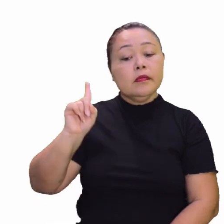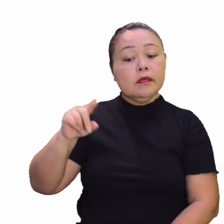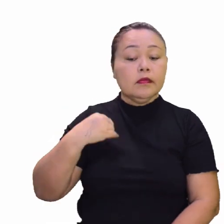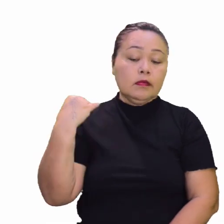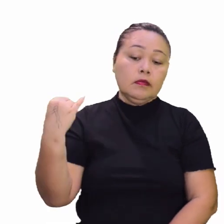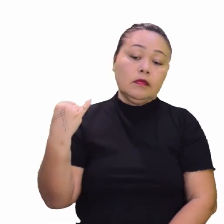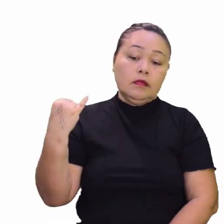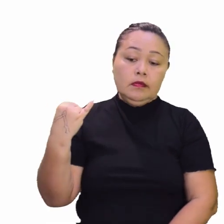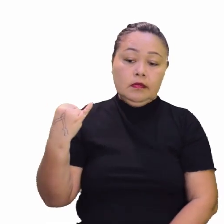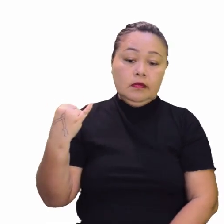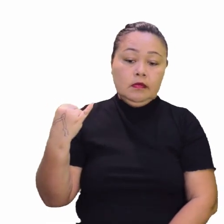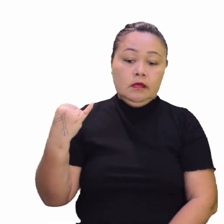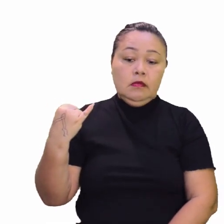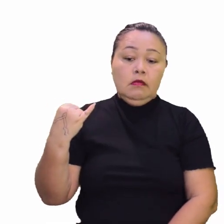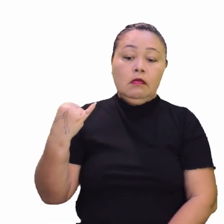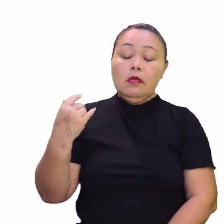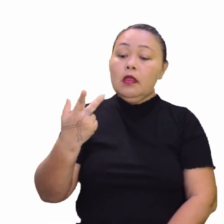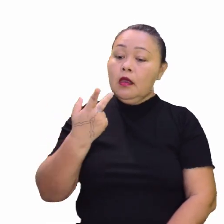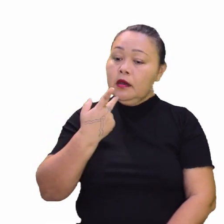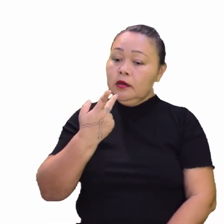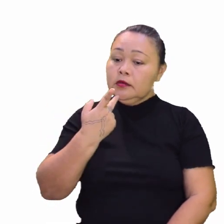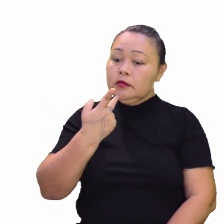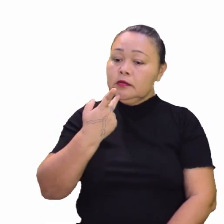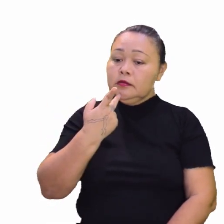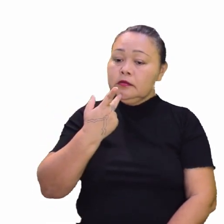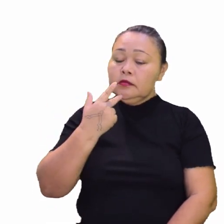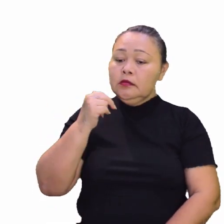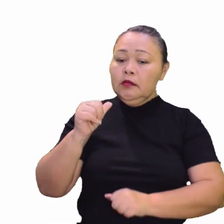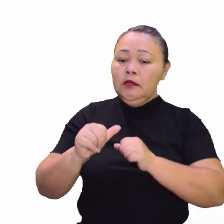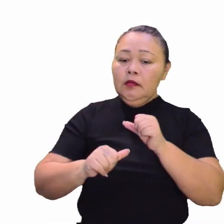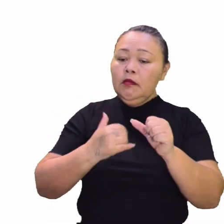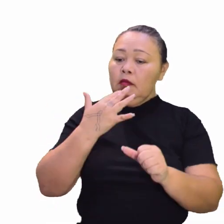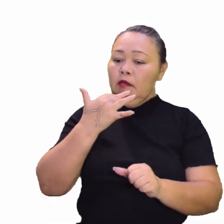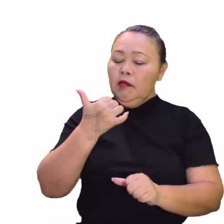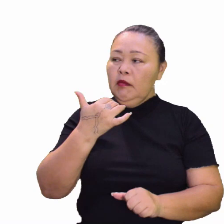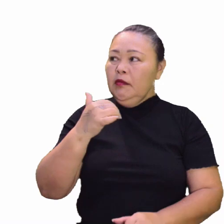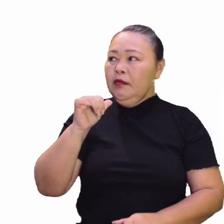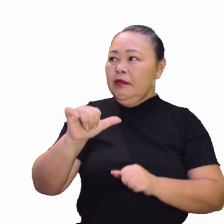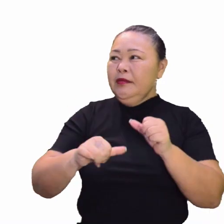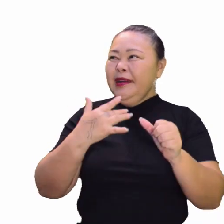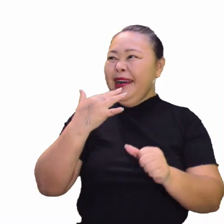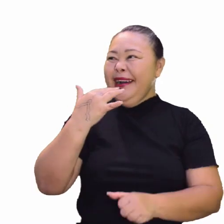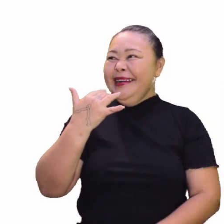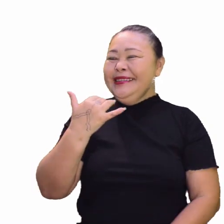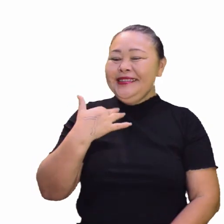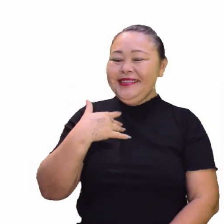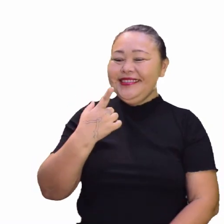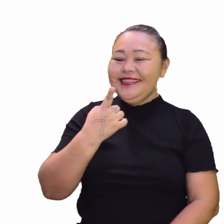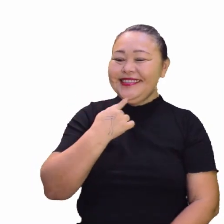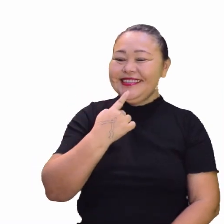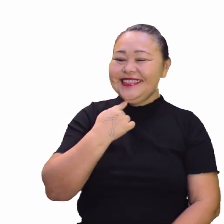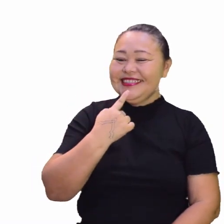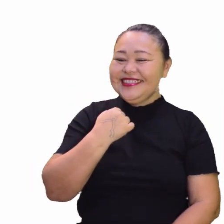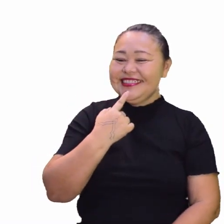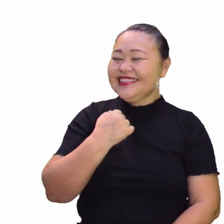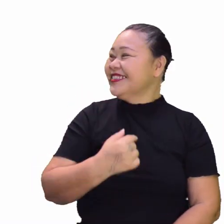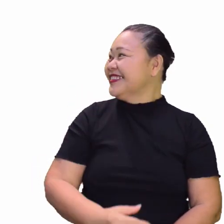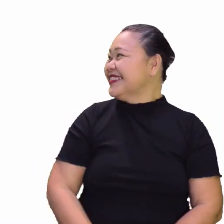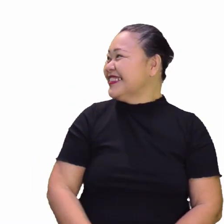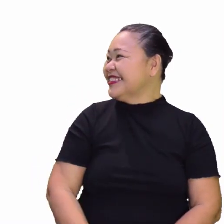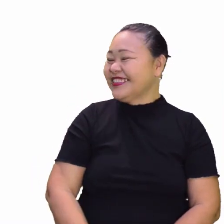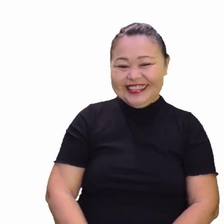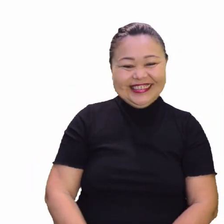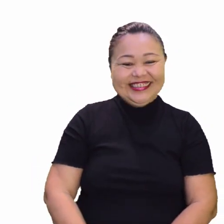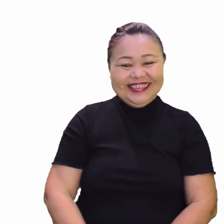muito importante. Vou, inclusive, mudar a cor. Mude aí, mude. Botar em vermelho,